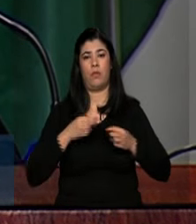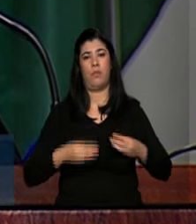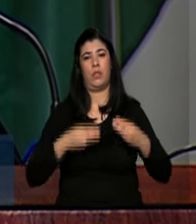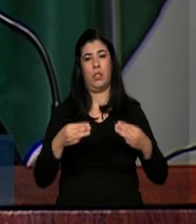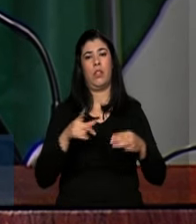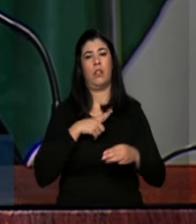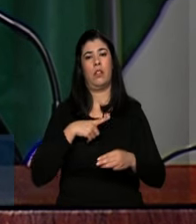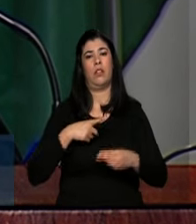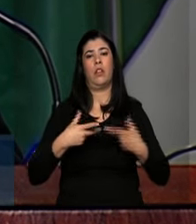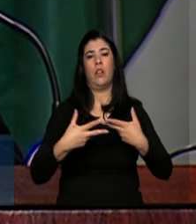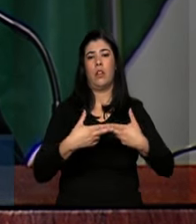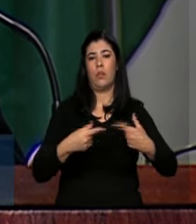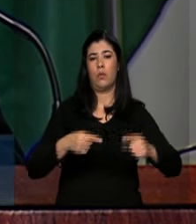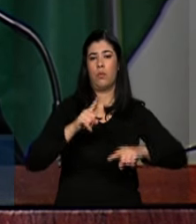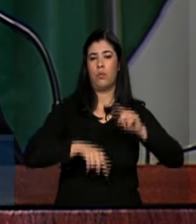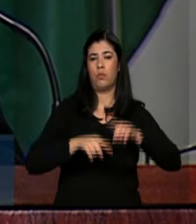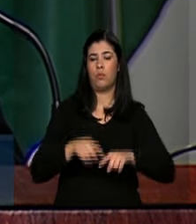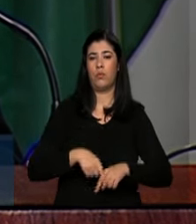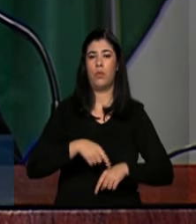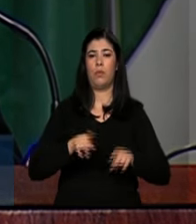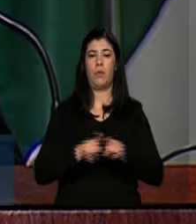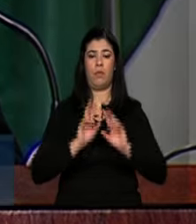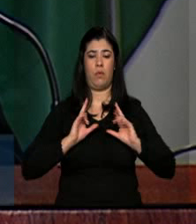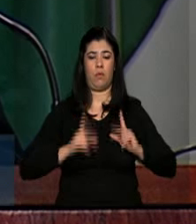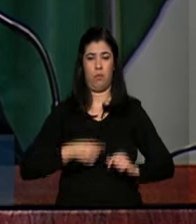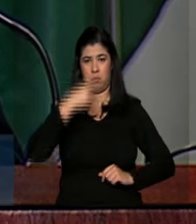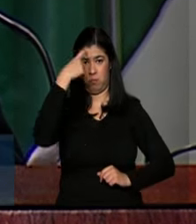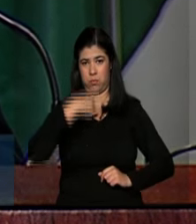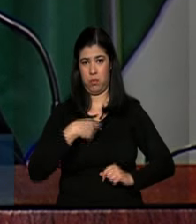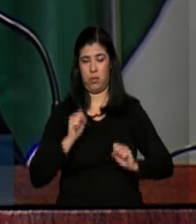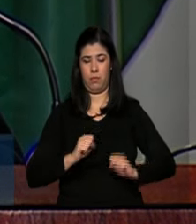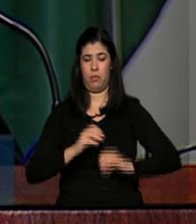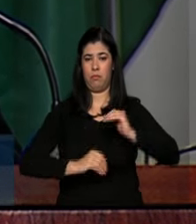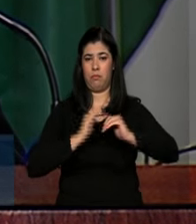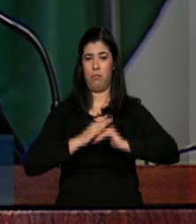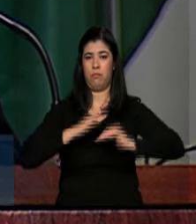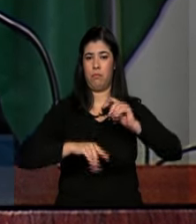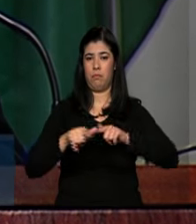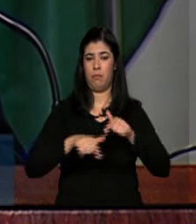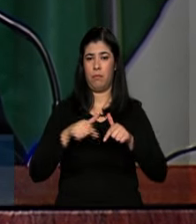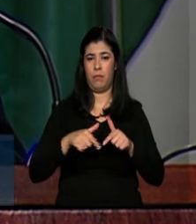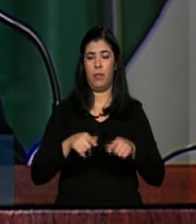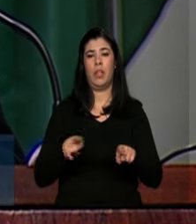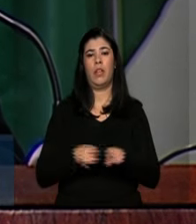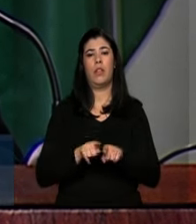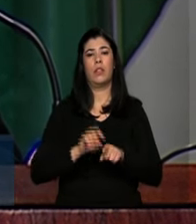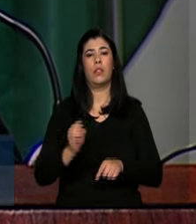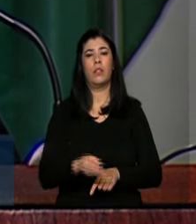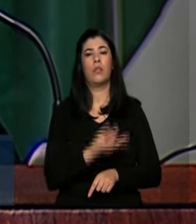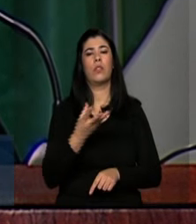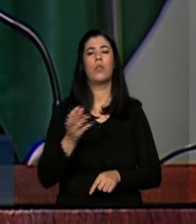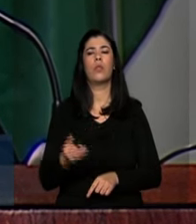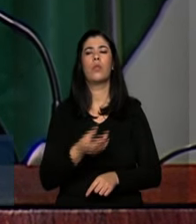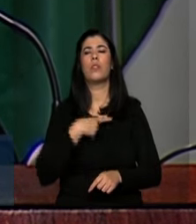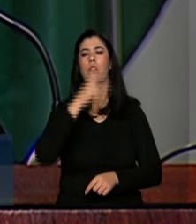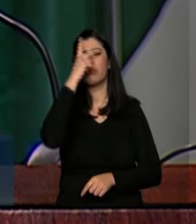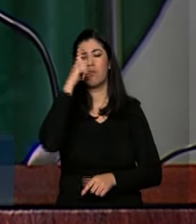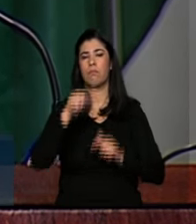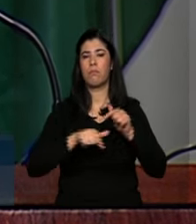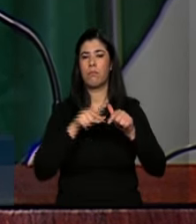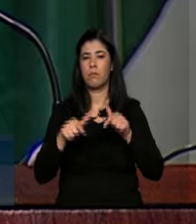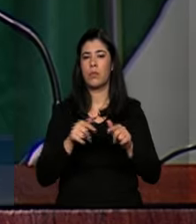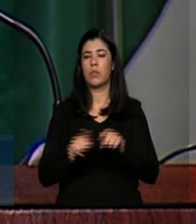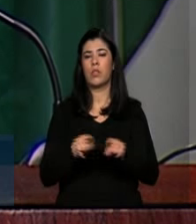humanos e materiais indispensáveis ao cumprimento de suas atribuições. Tenho contado e seguirei contando nessa tarefa